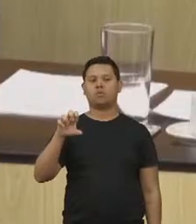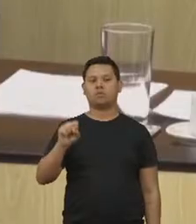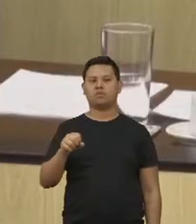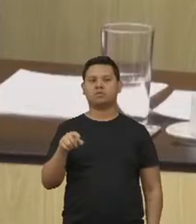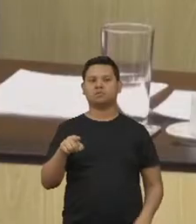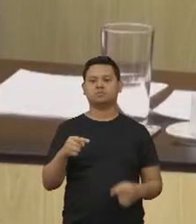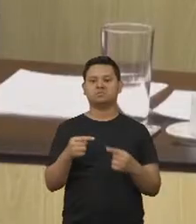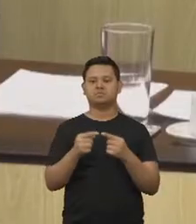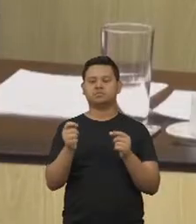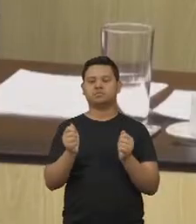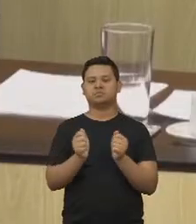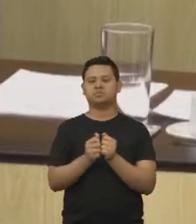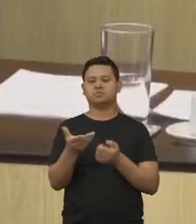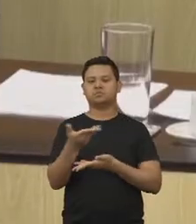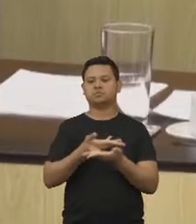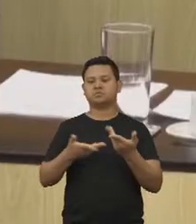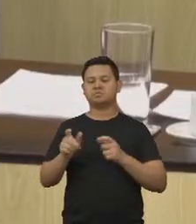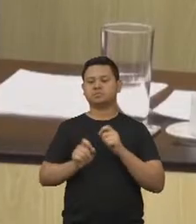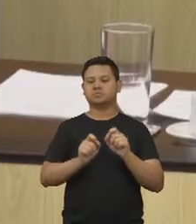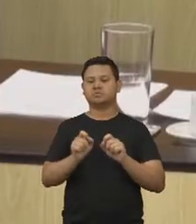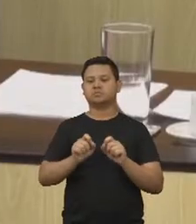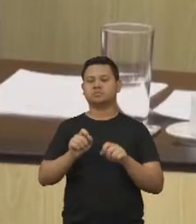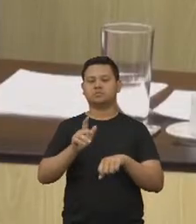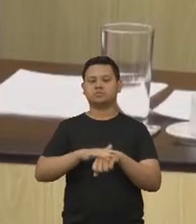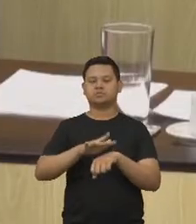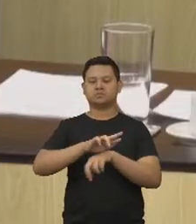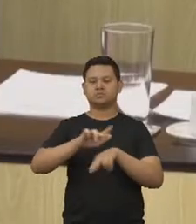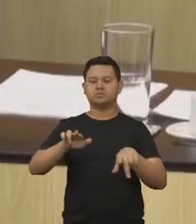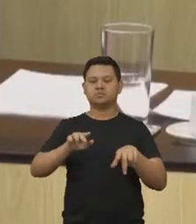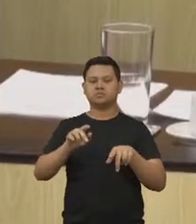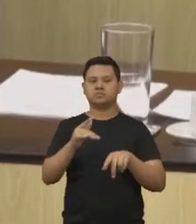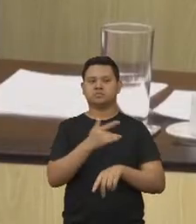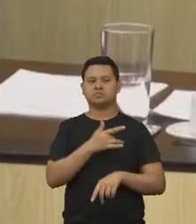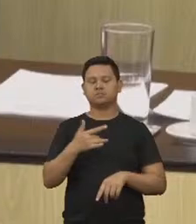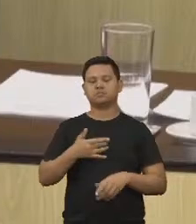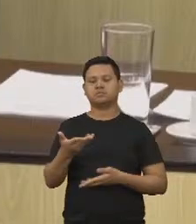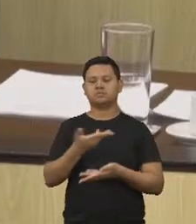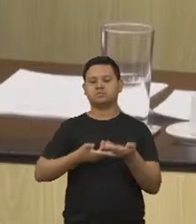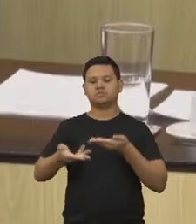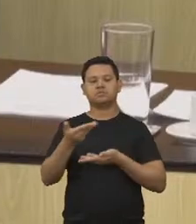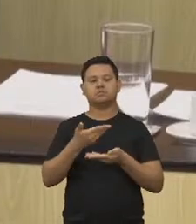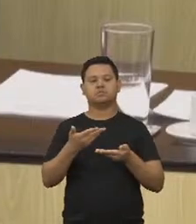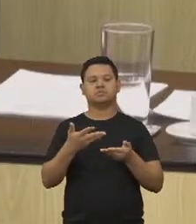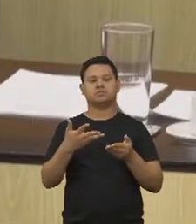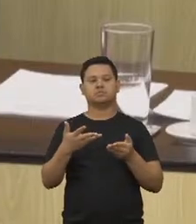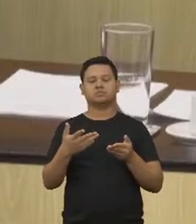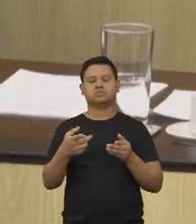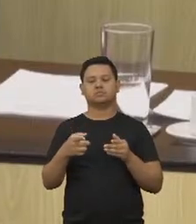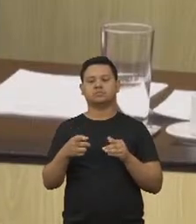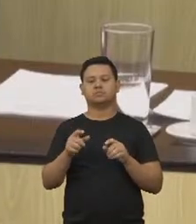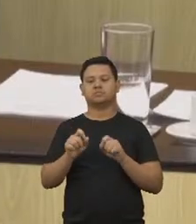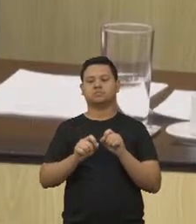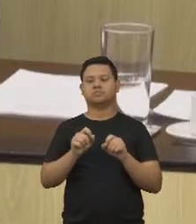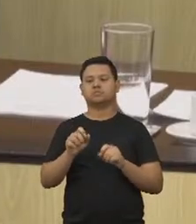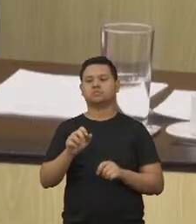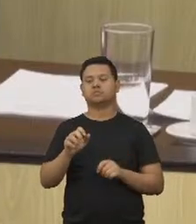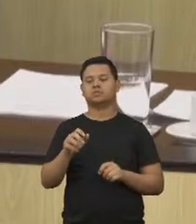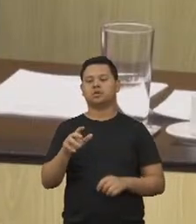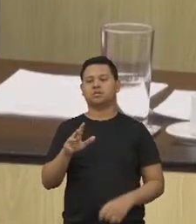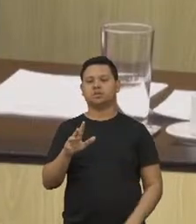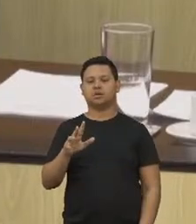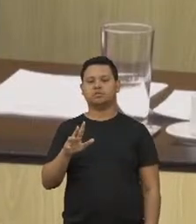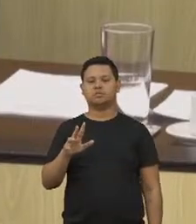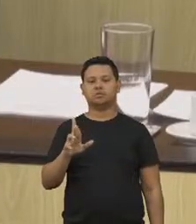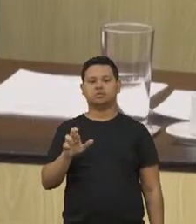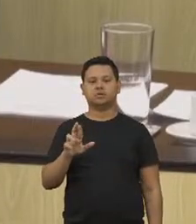Federal, que estabelece que as ações de serviços públicos de saúde integram uma rede regionalizada